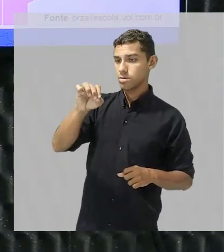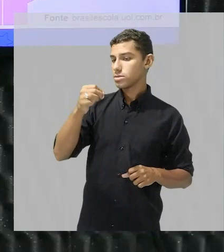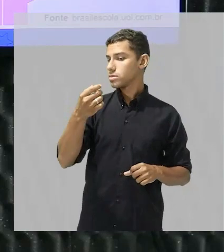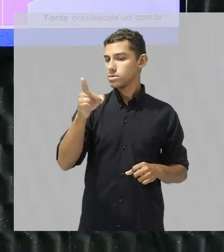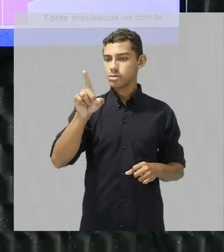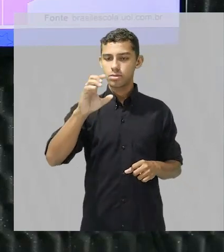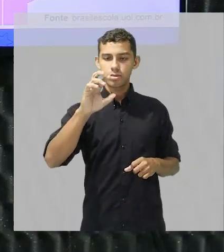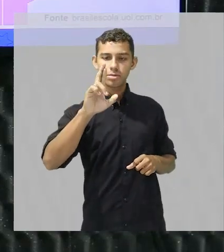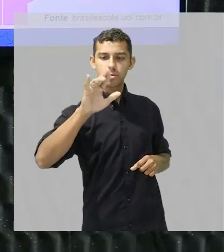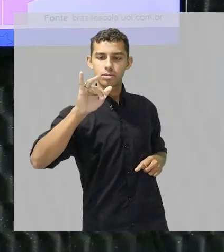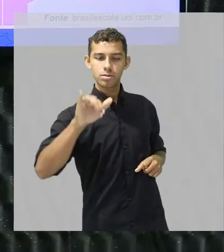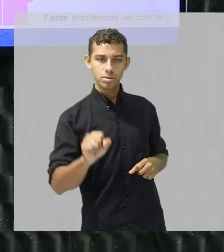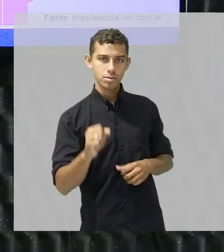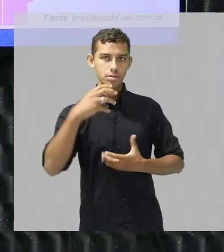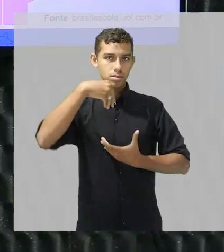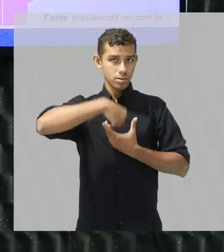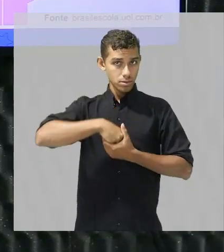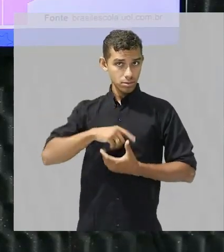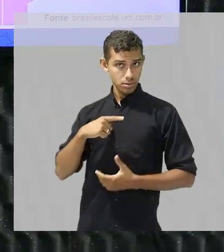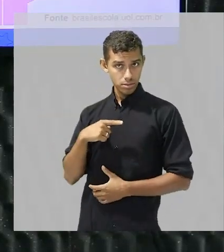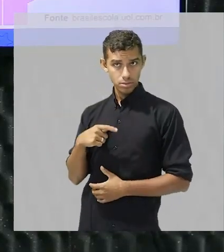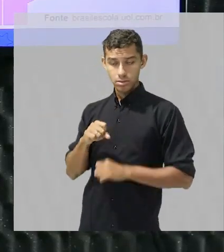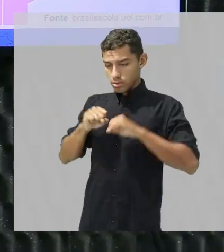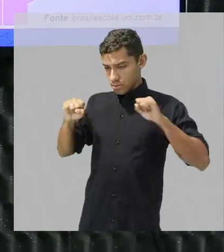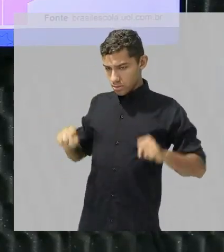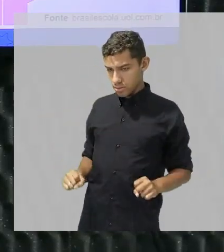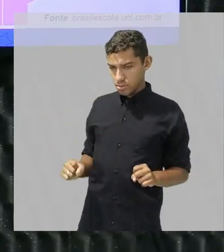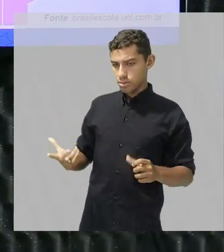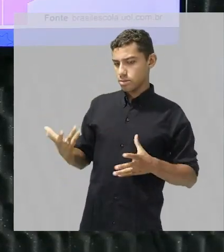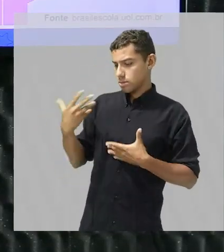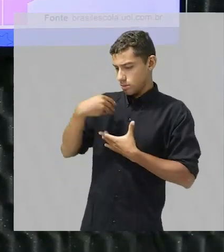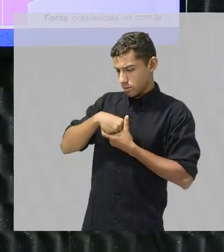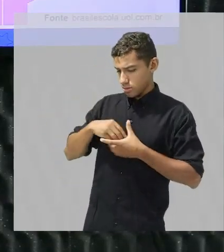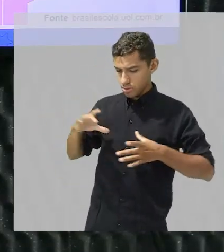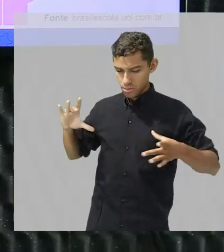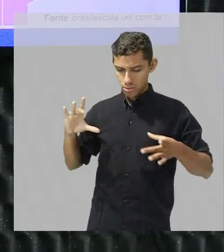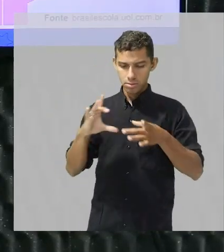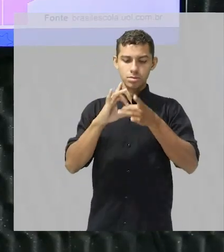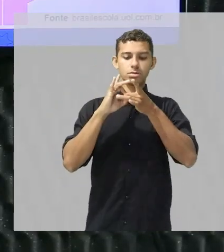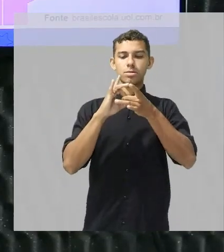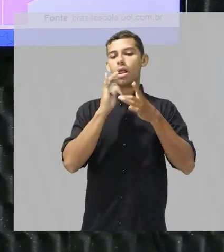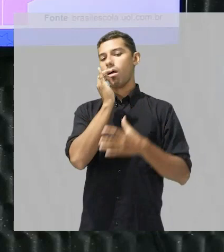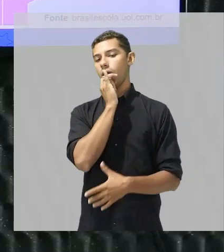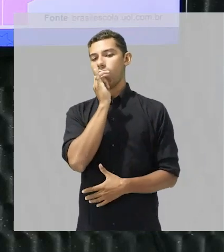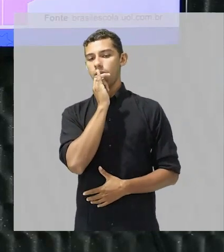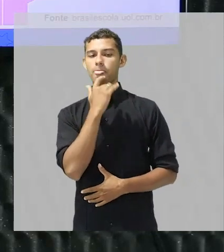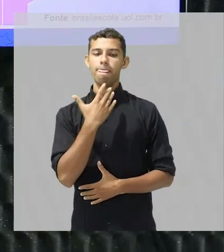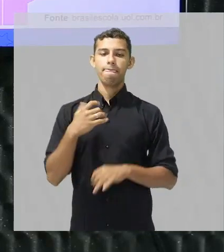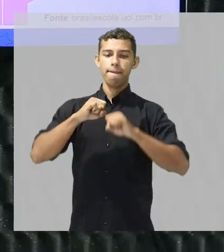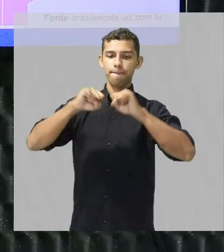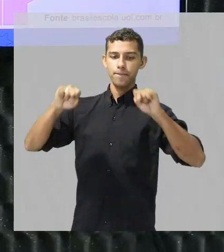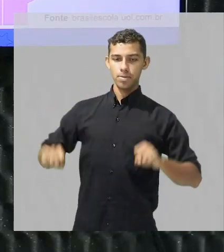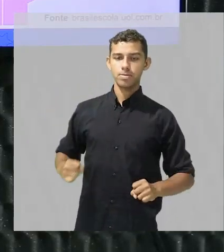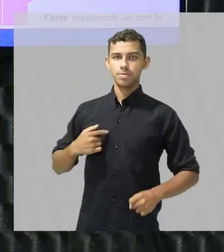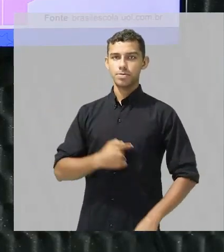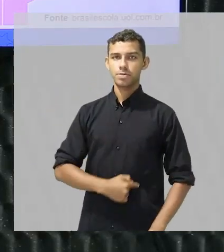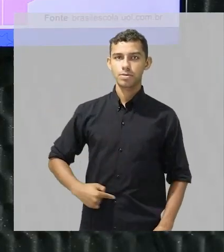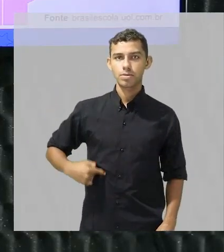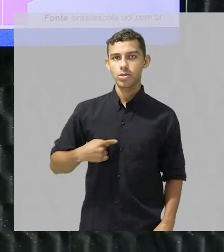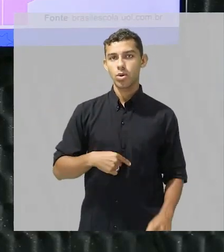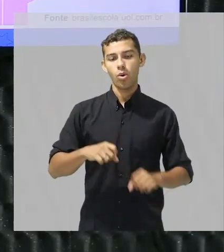sistema interligado, por exemplo, um sistema que é todo interligado, como, por exemplo, a gente vê no nosso sistema digestório, ou